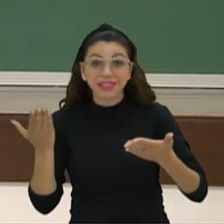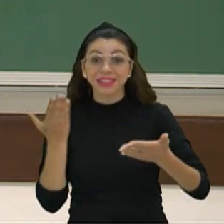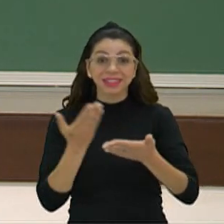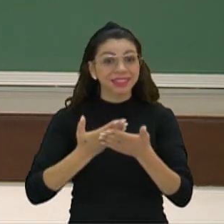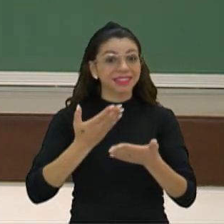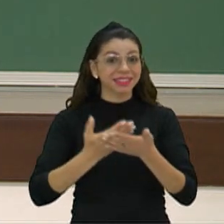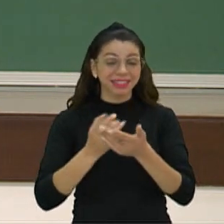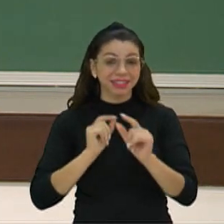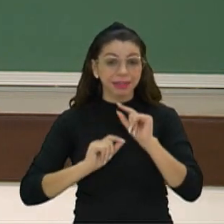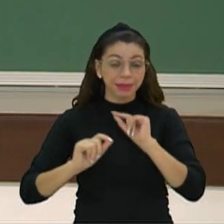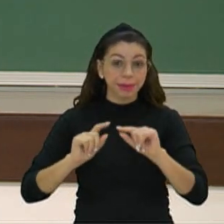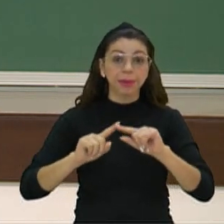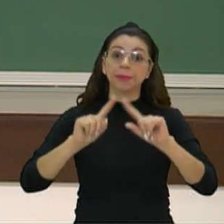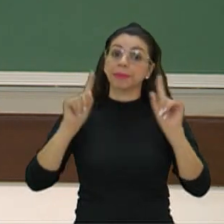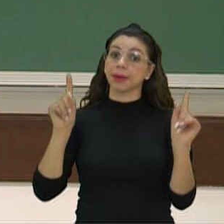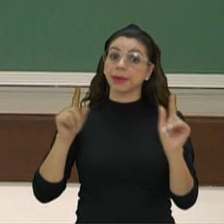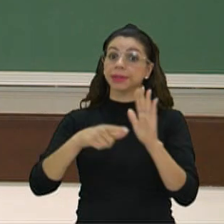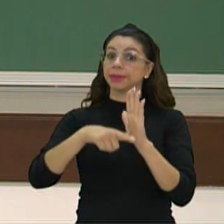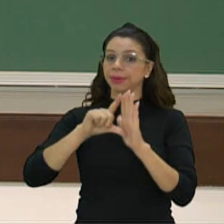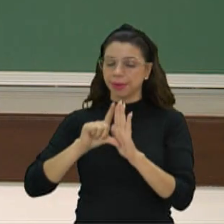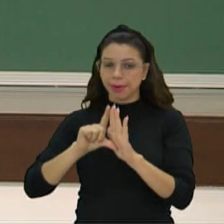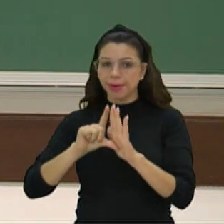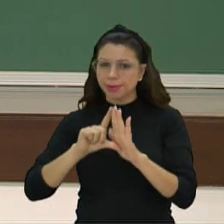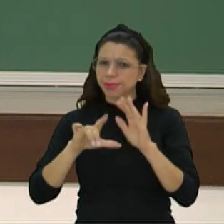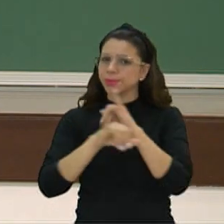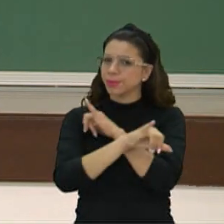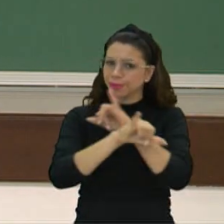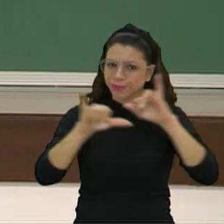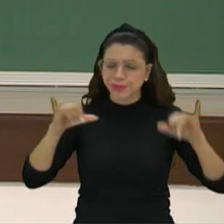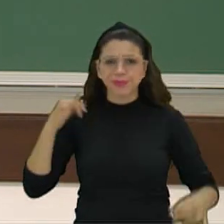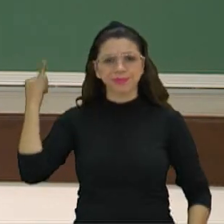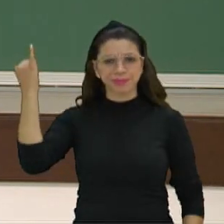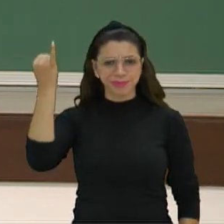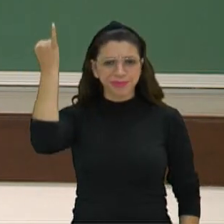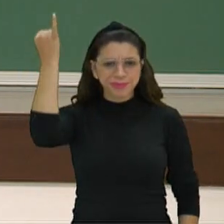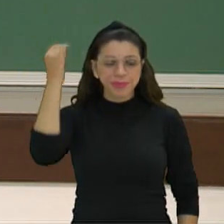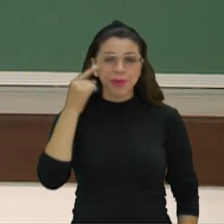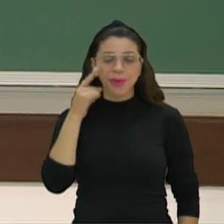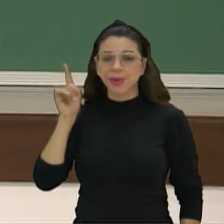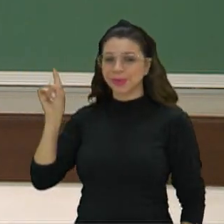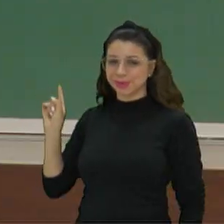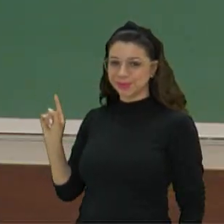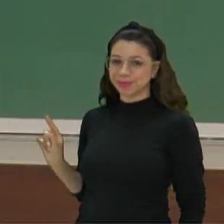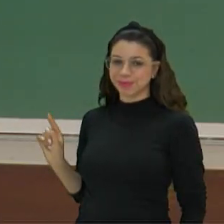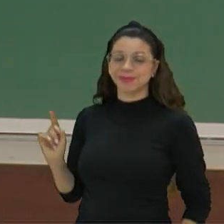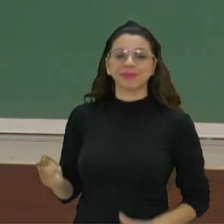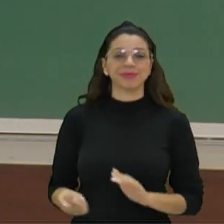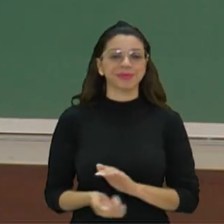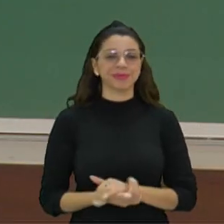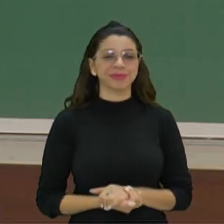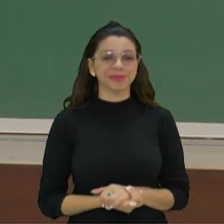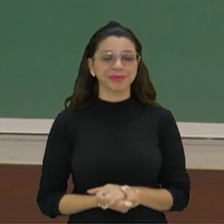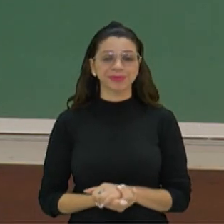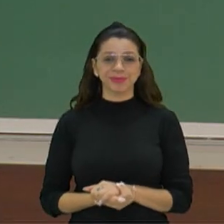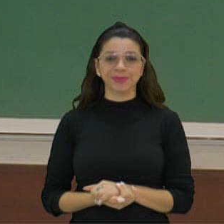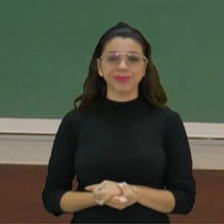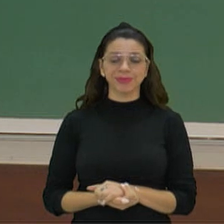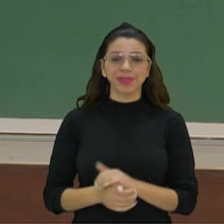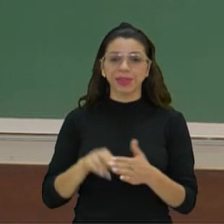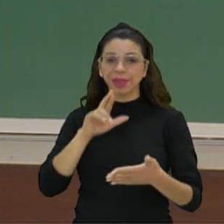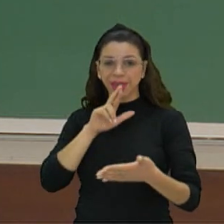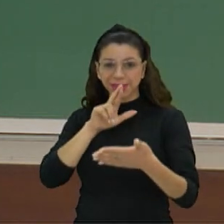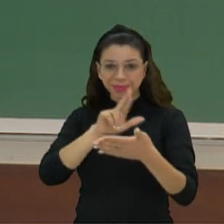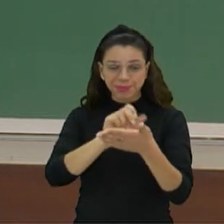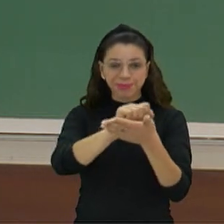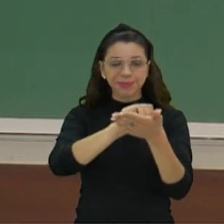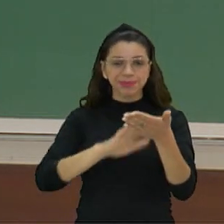já já, só que antes, aqueles recadinhos de sempre, quer ver? Sigam comigo aqui, ó. Realizar as atividades no Classroom